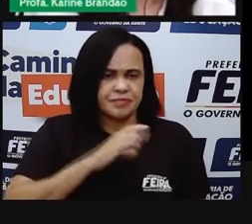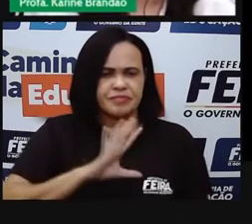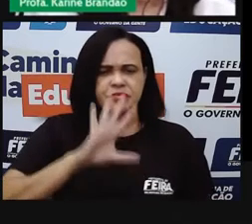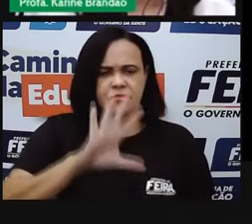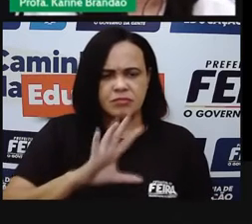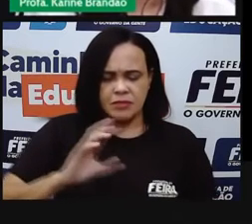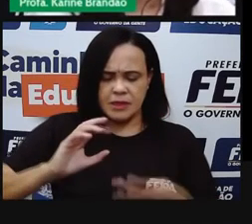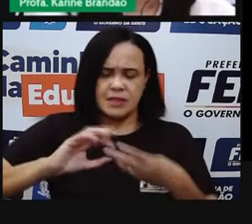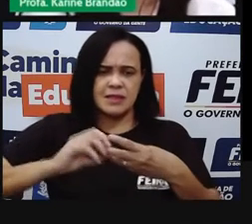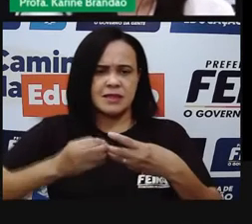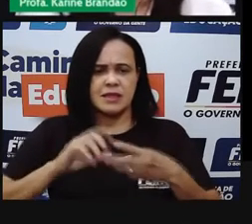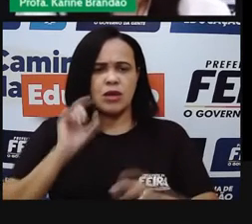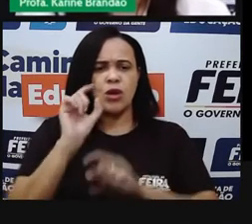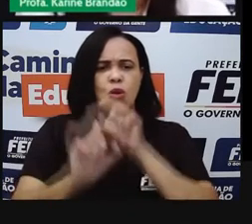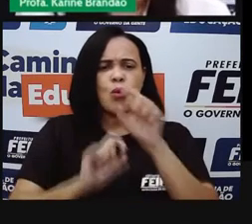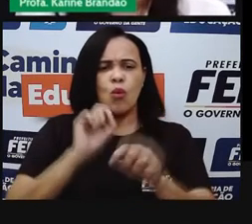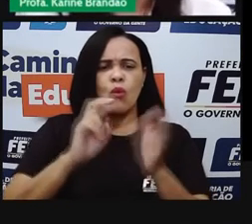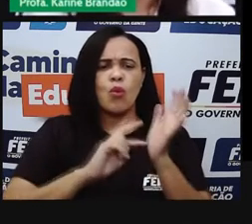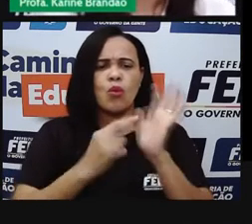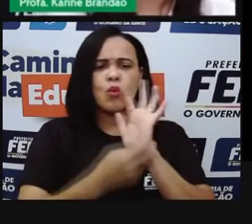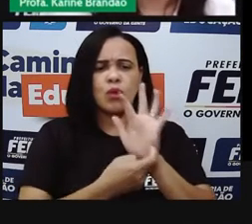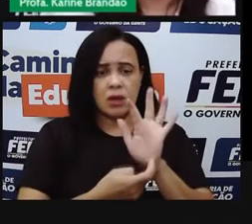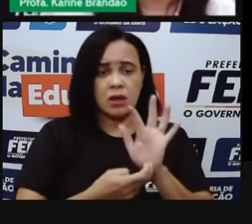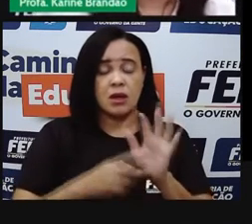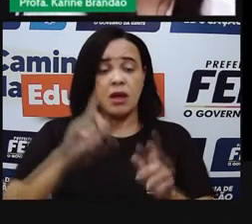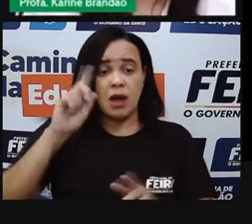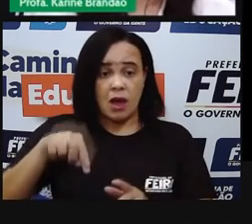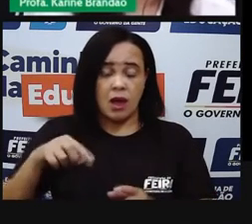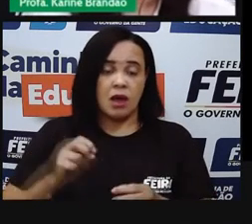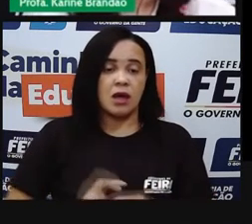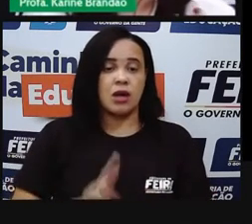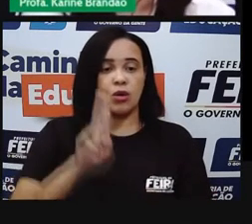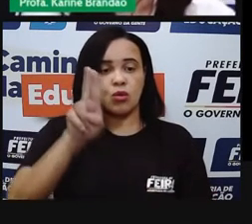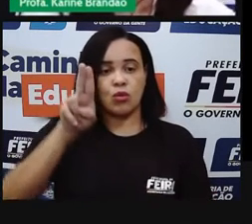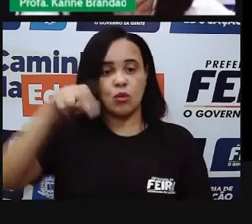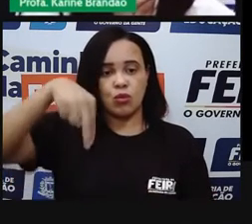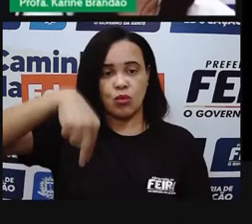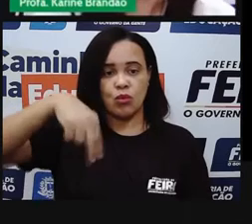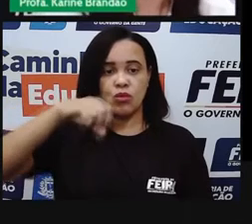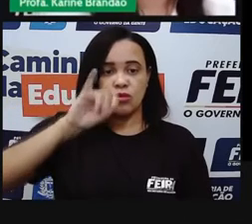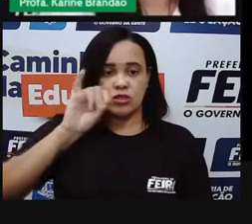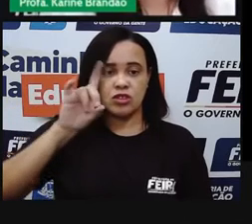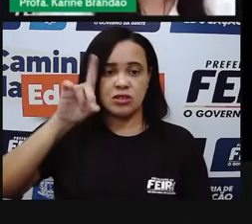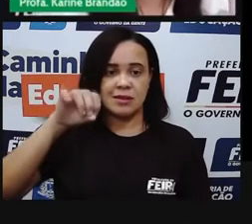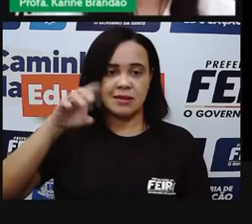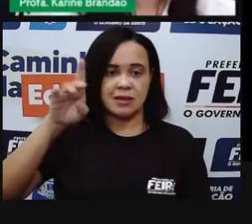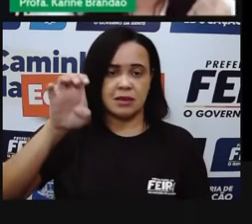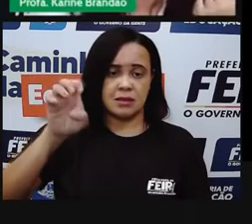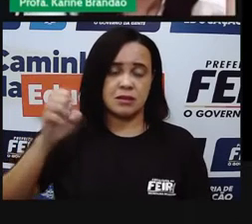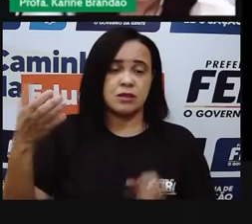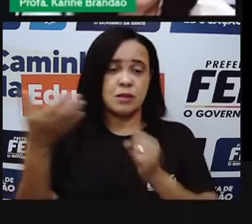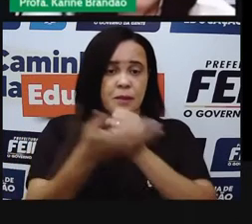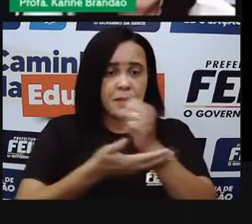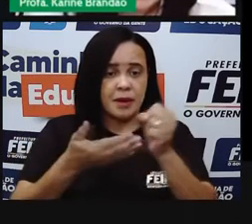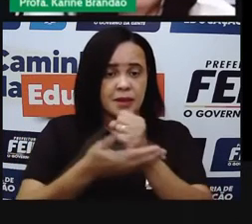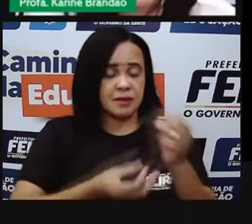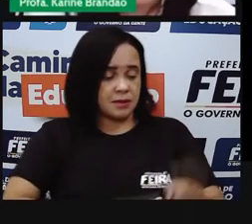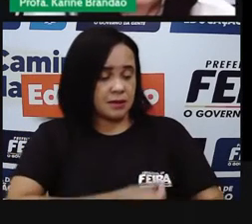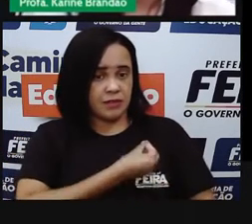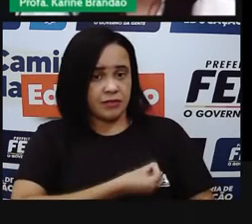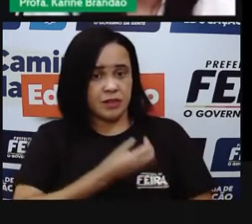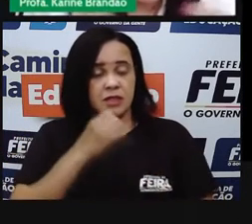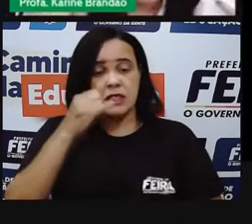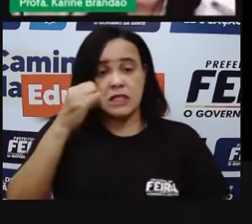Célula é a unidade básica da vida, ou seja, para que a vida exista, é necessário pelo menos uma